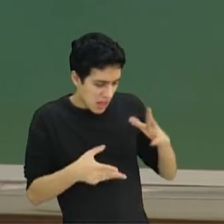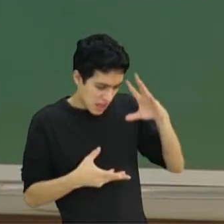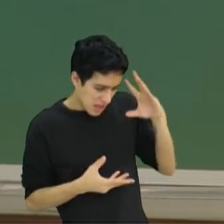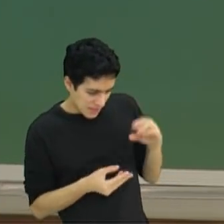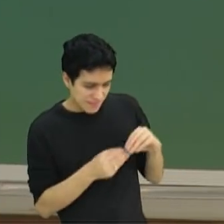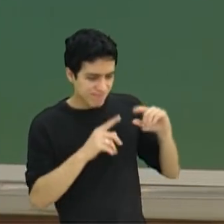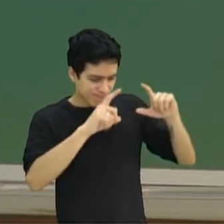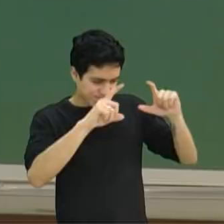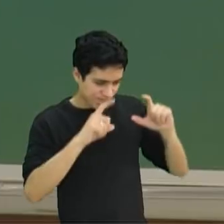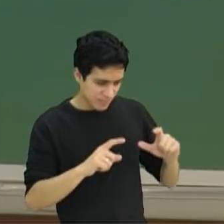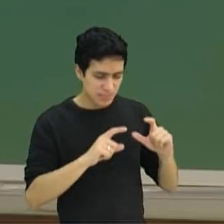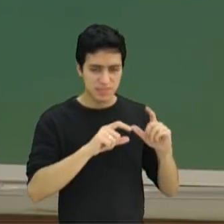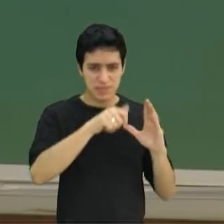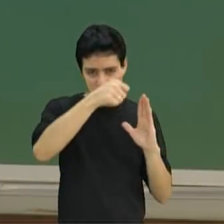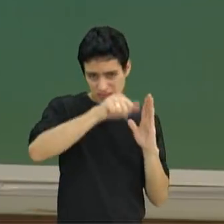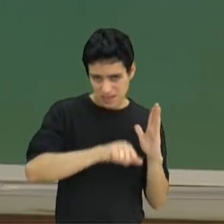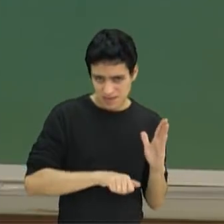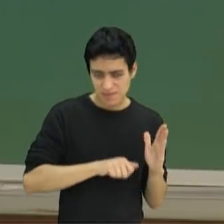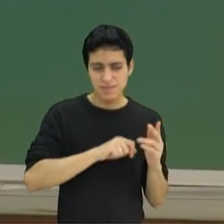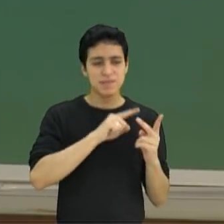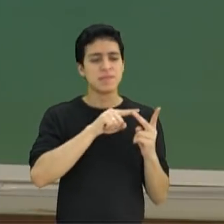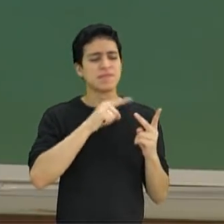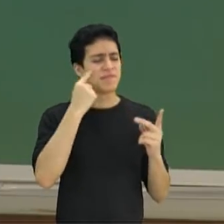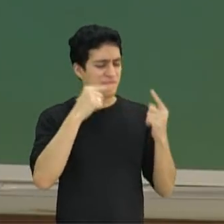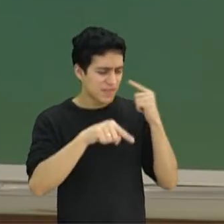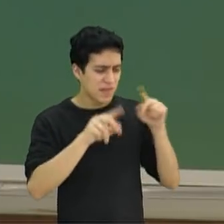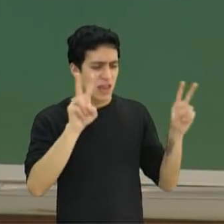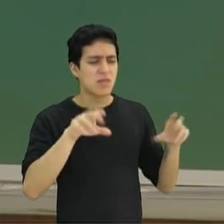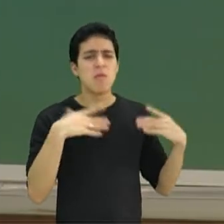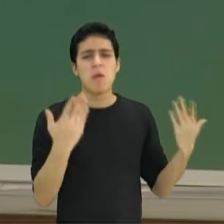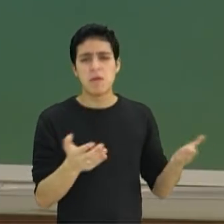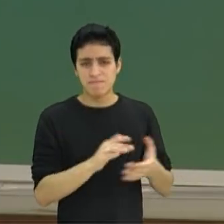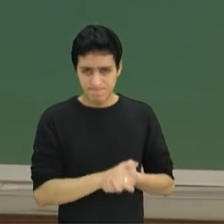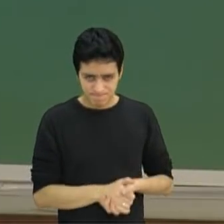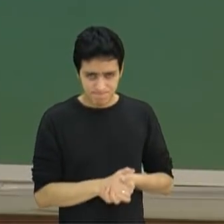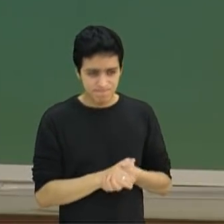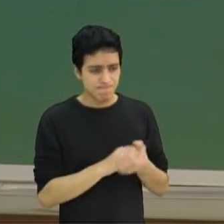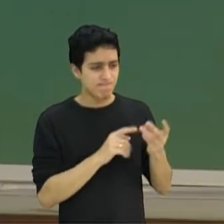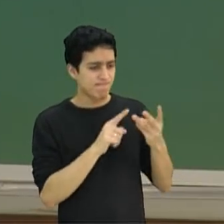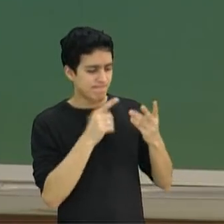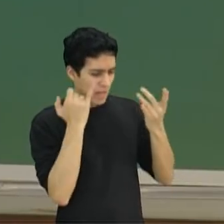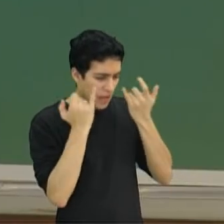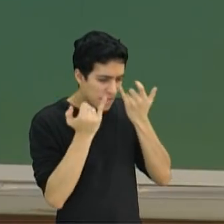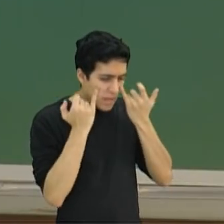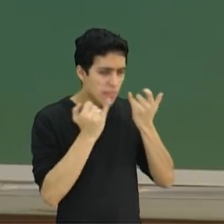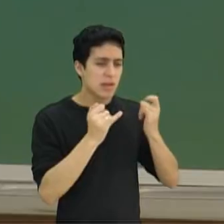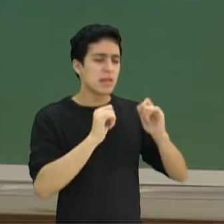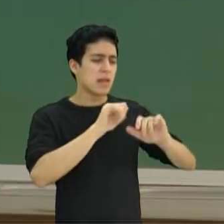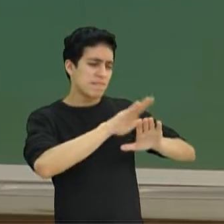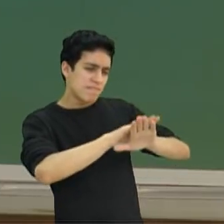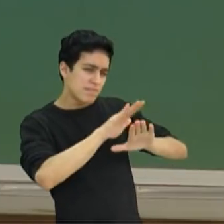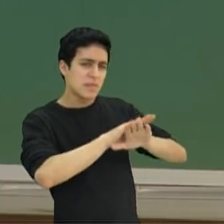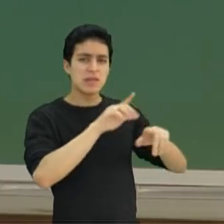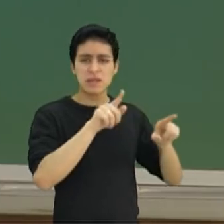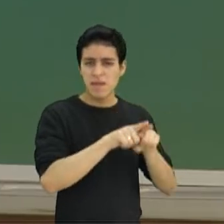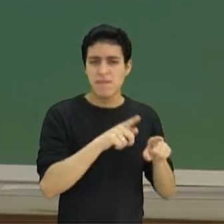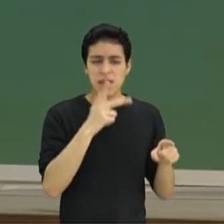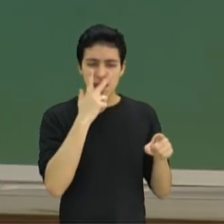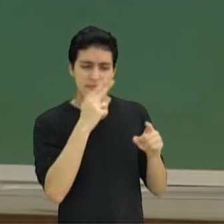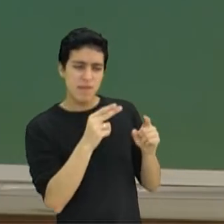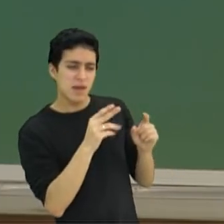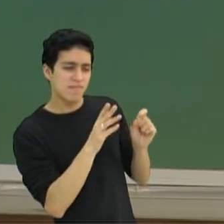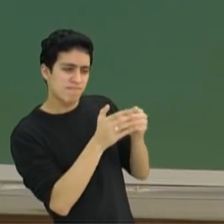compreender fragmento de ensaio literário, reconhecer o assunto, localizar informações explícitas em um texto, inferir